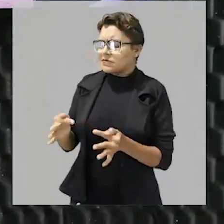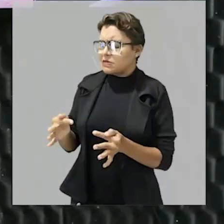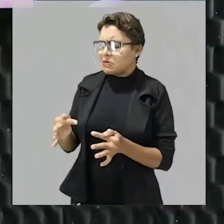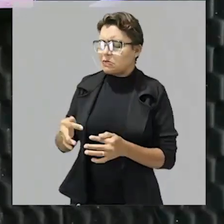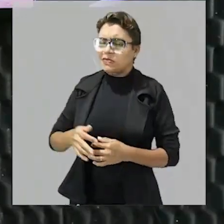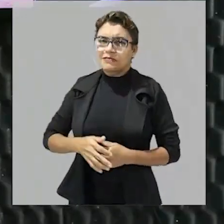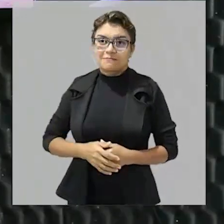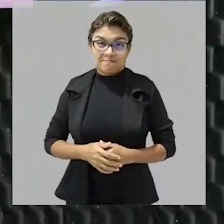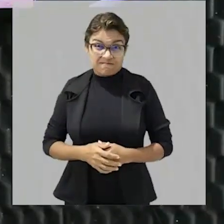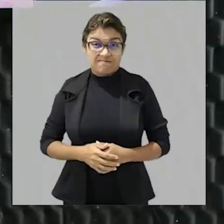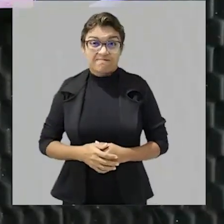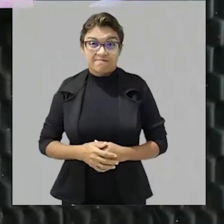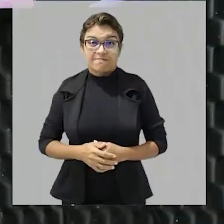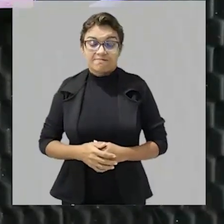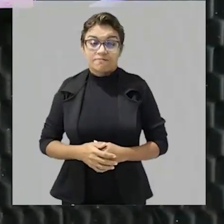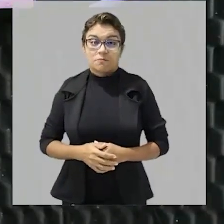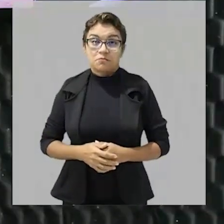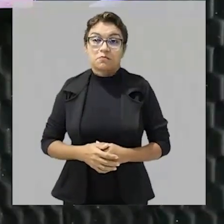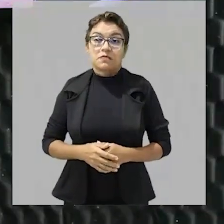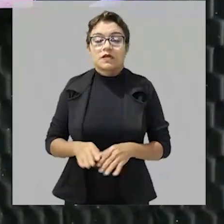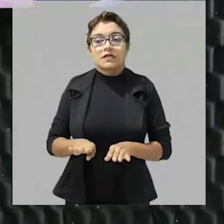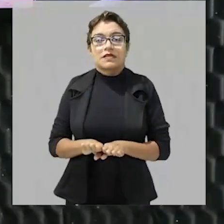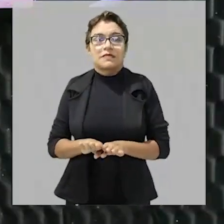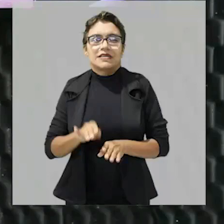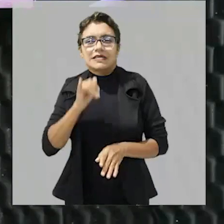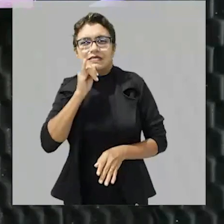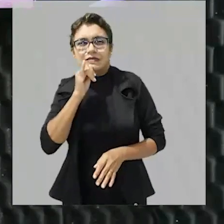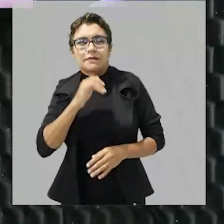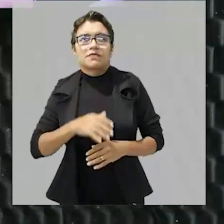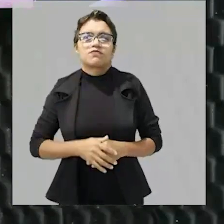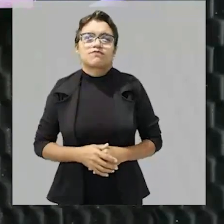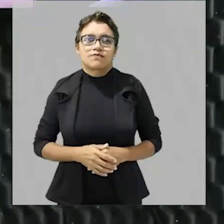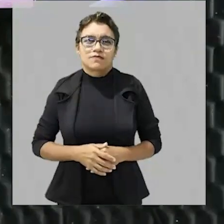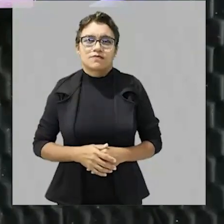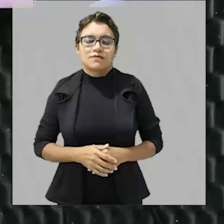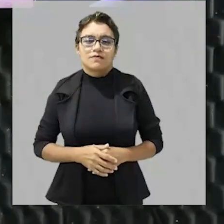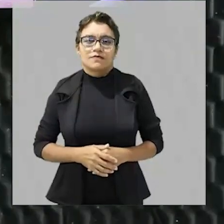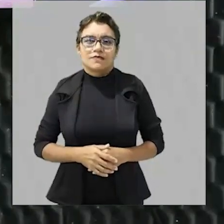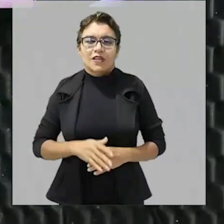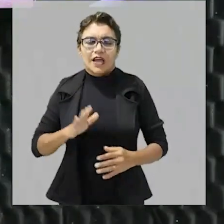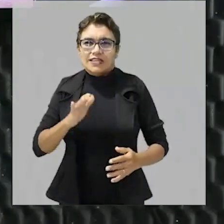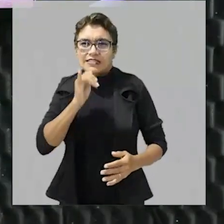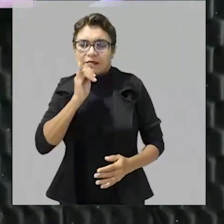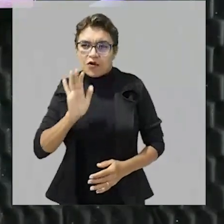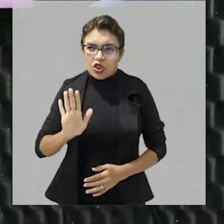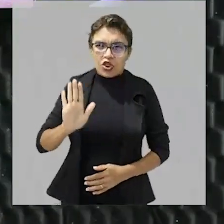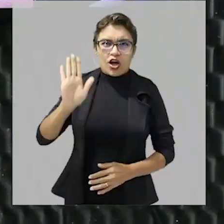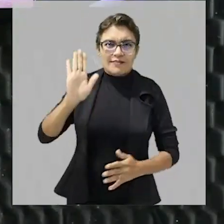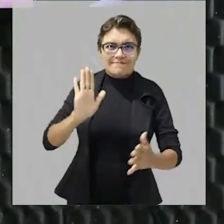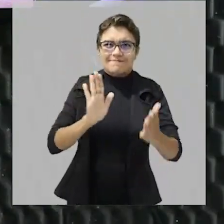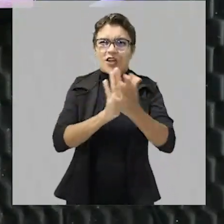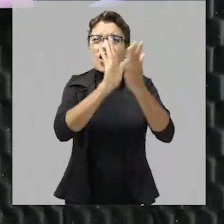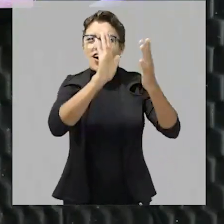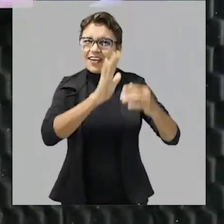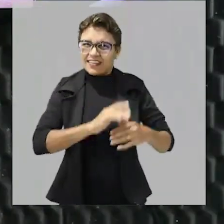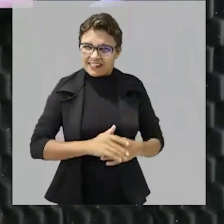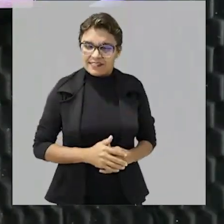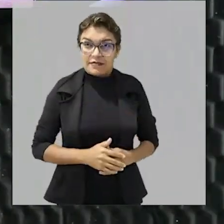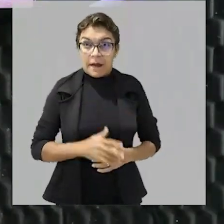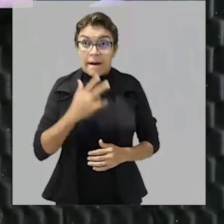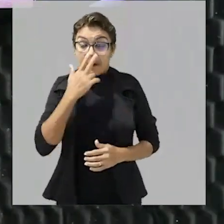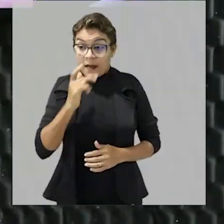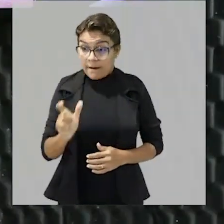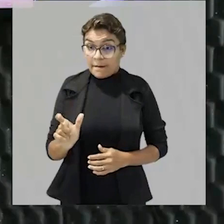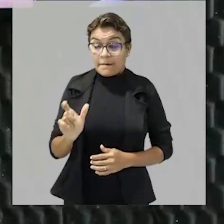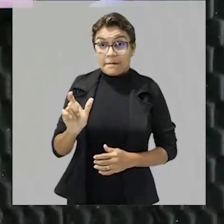de ladinho. Gente, tem tanta música aí que traz para nós significados assim que às vezes a gente não sabe nem o que